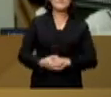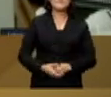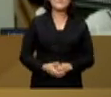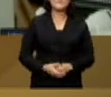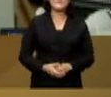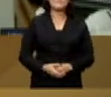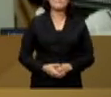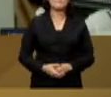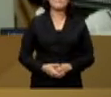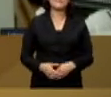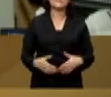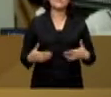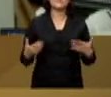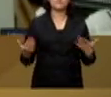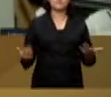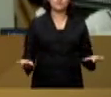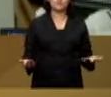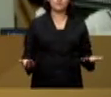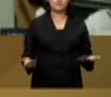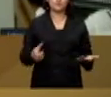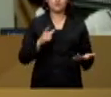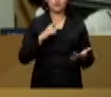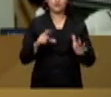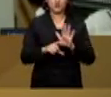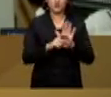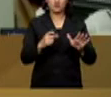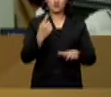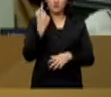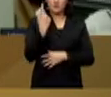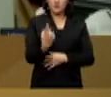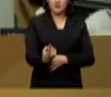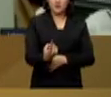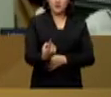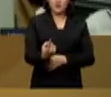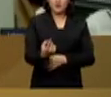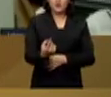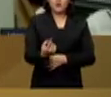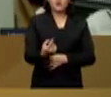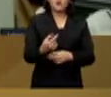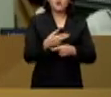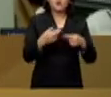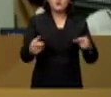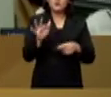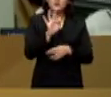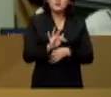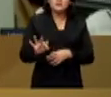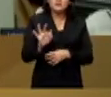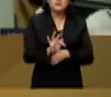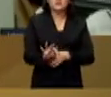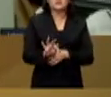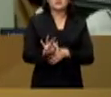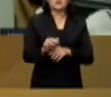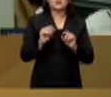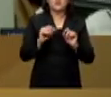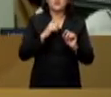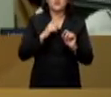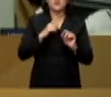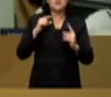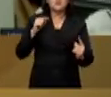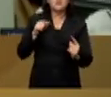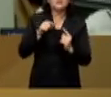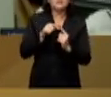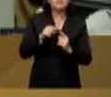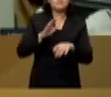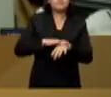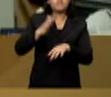Nessa linha, tem-se, na cláusula primeira, tão somente técnica formal de produção normativa, voltada a facilitar o